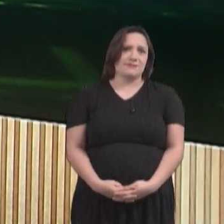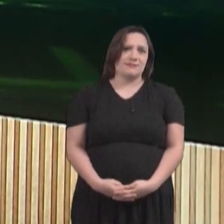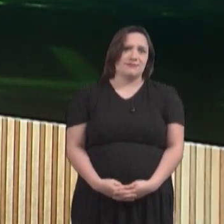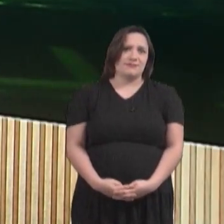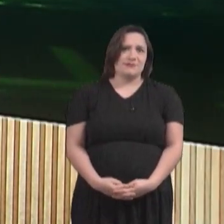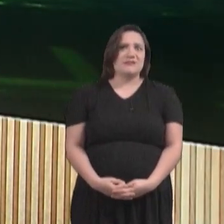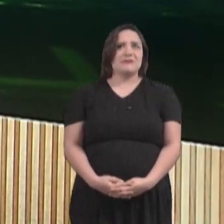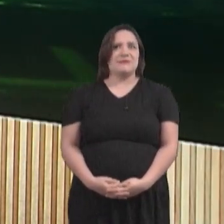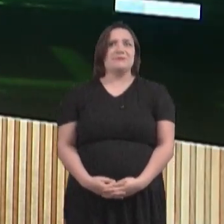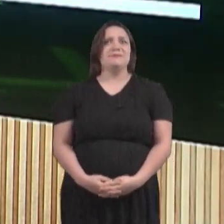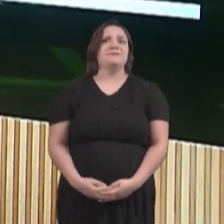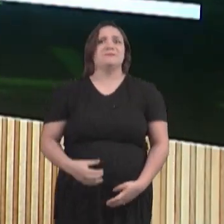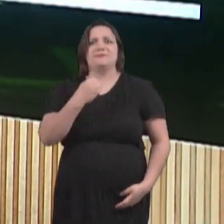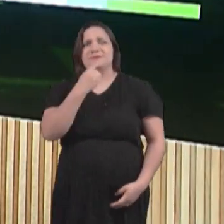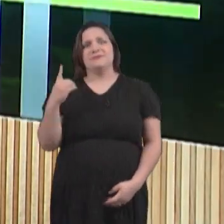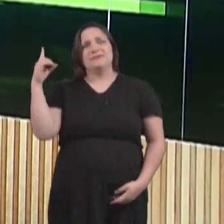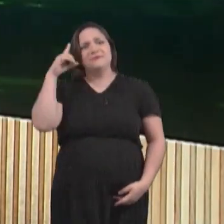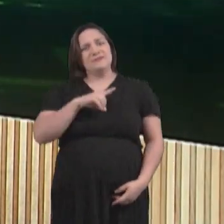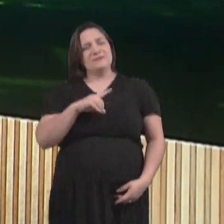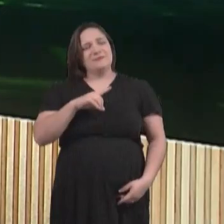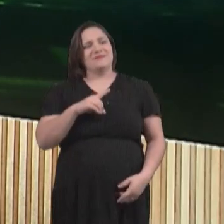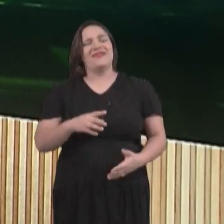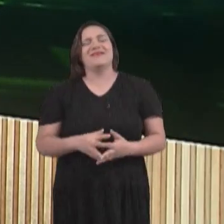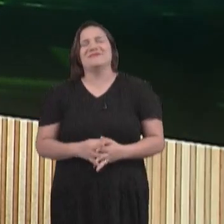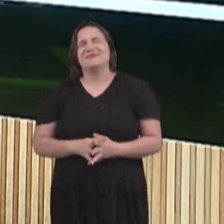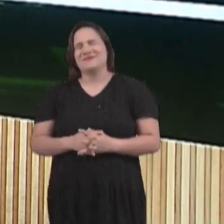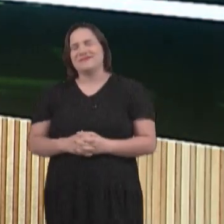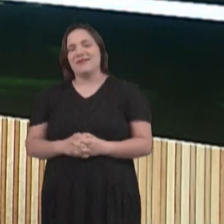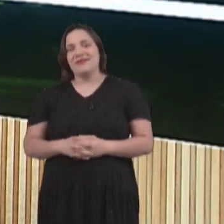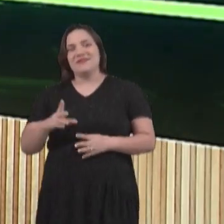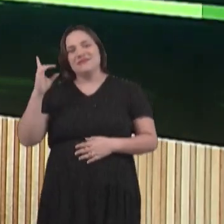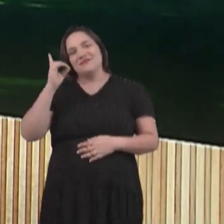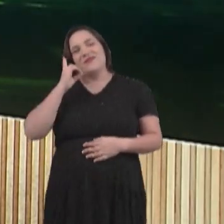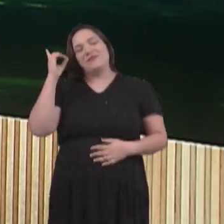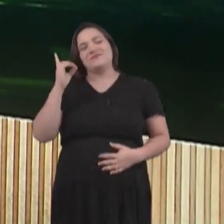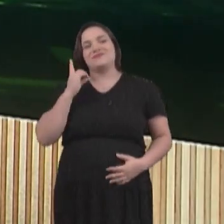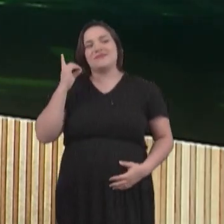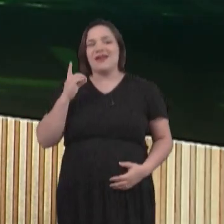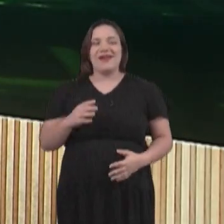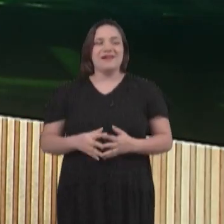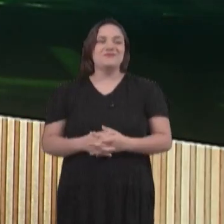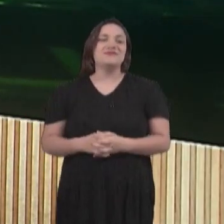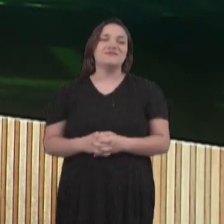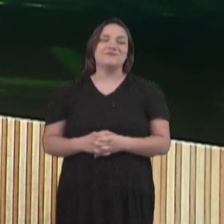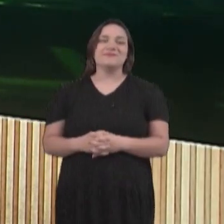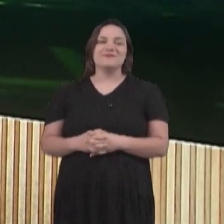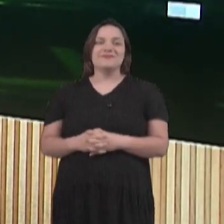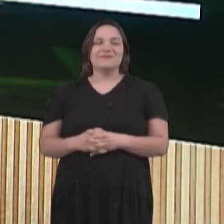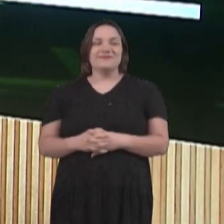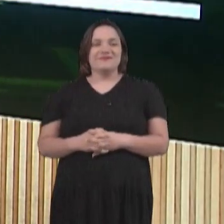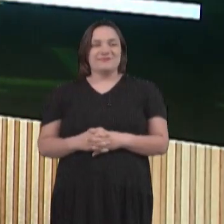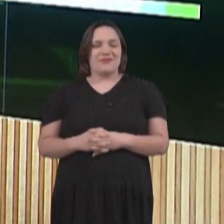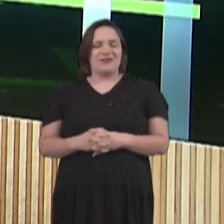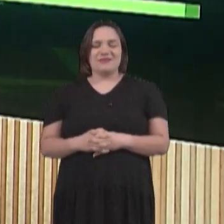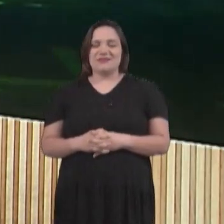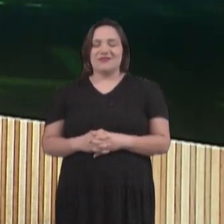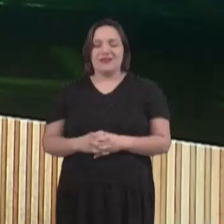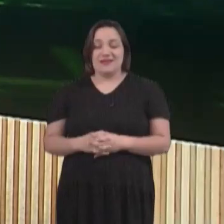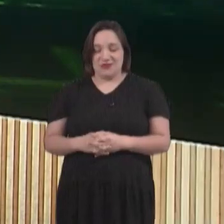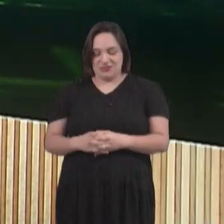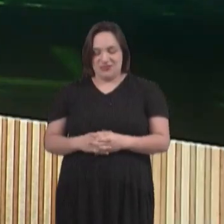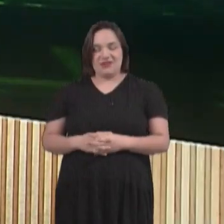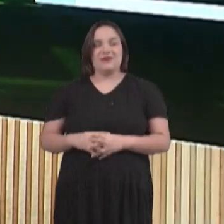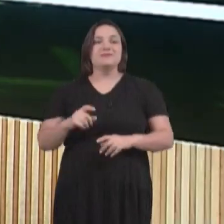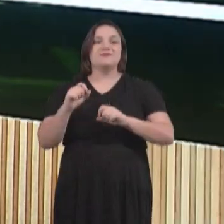Mais uma vez, muito bom dia para você e obrigado por seguir com a gente aqui na TV Alemes. E a gente já vai ao vivo agora para o plenário Júlio Maia conversar com a